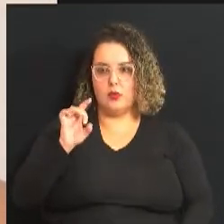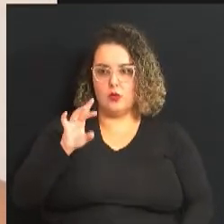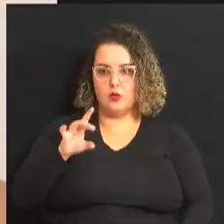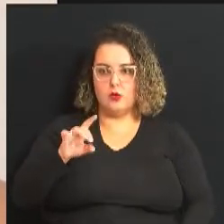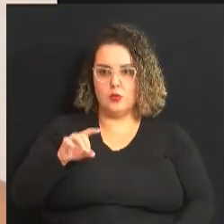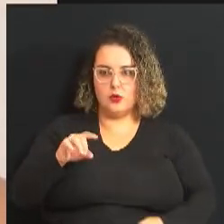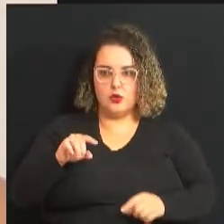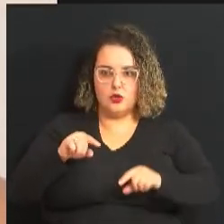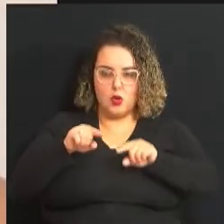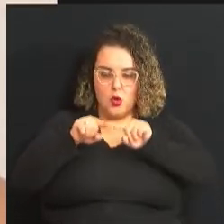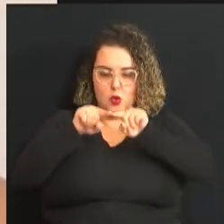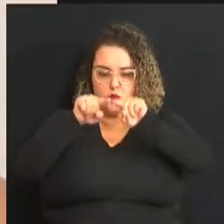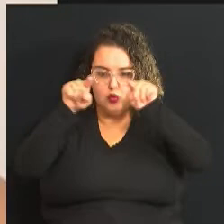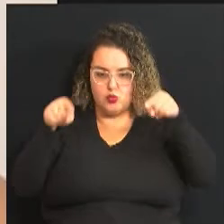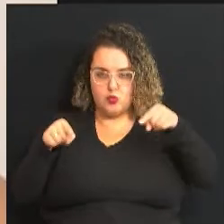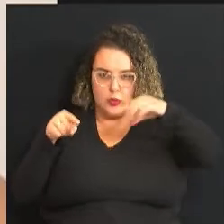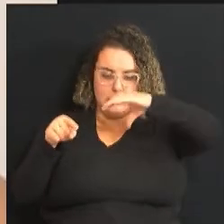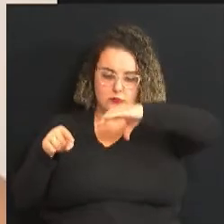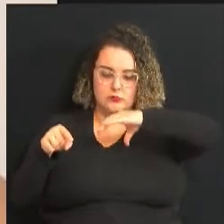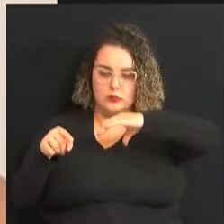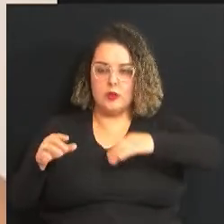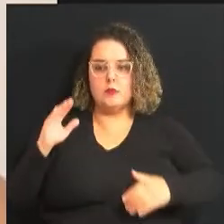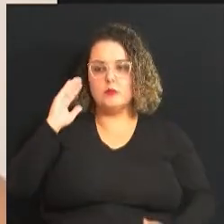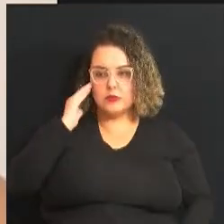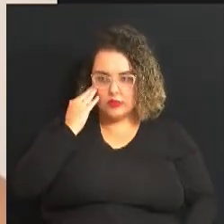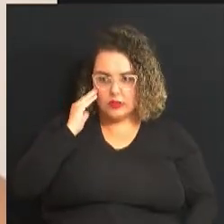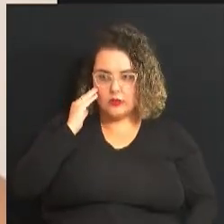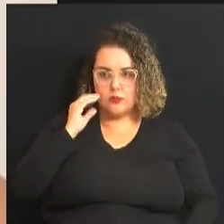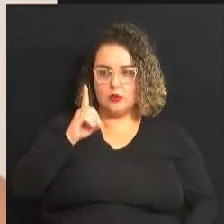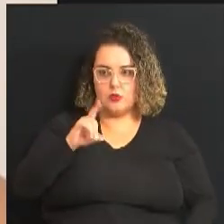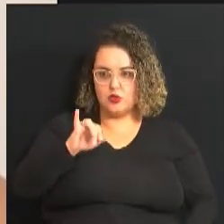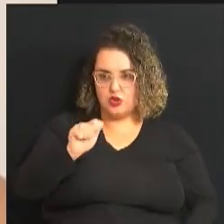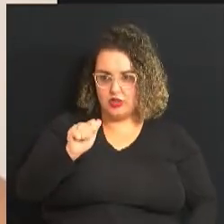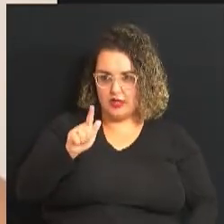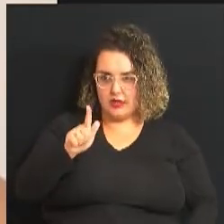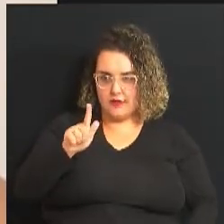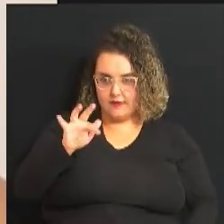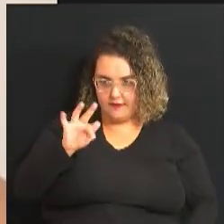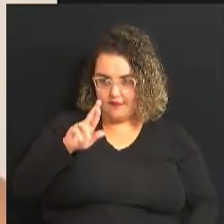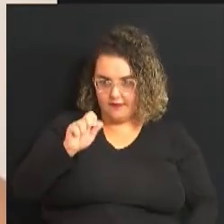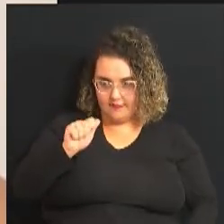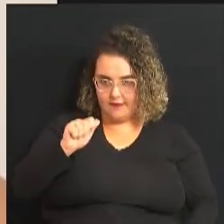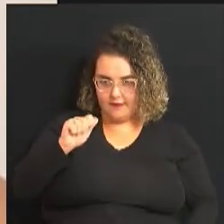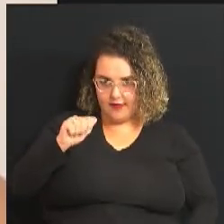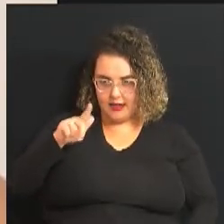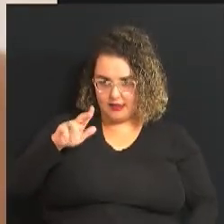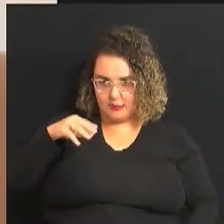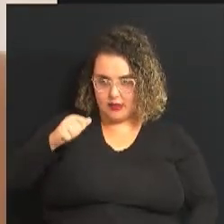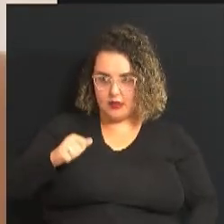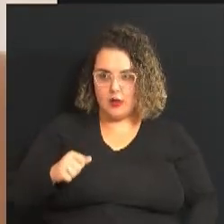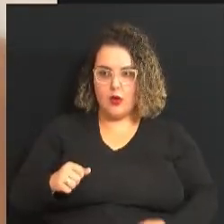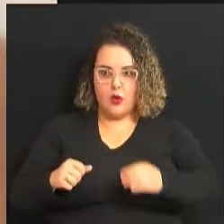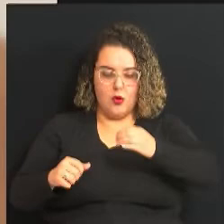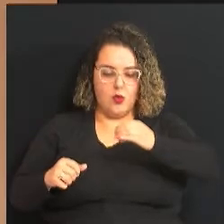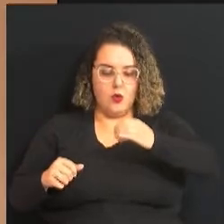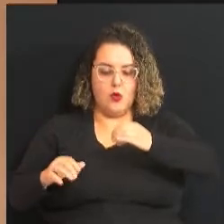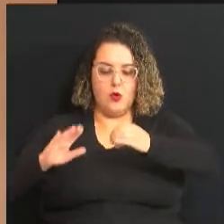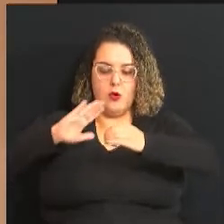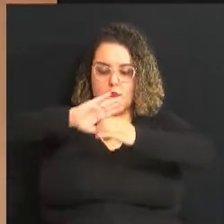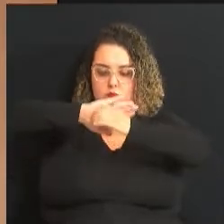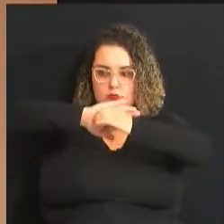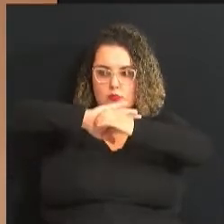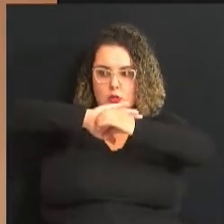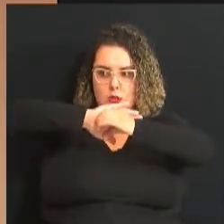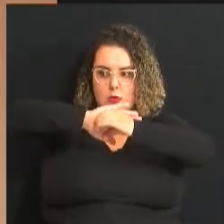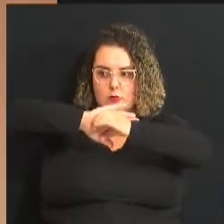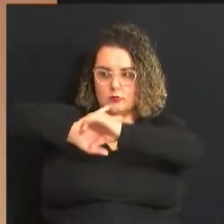círculo. Vamos entender que o diafragma é um círculo tampado, então você tem um círculo